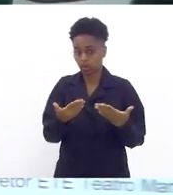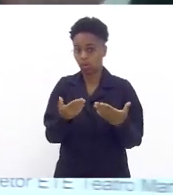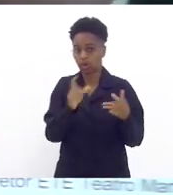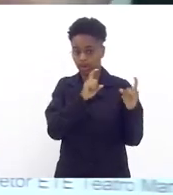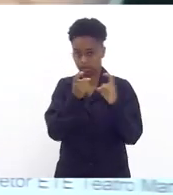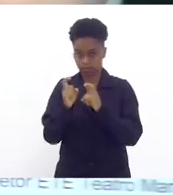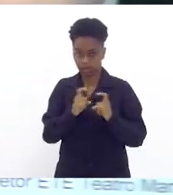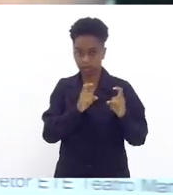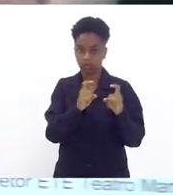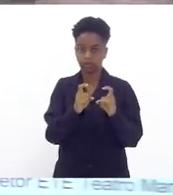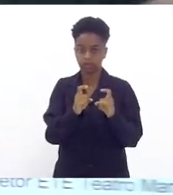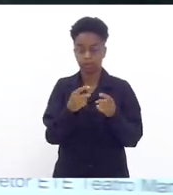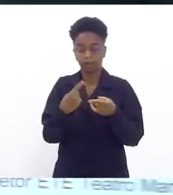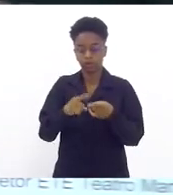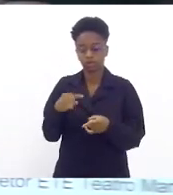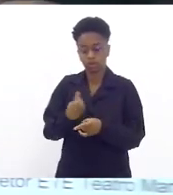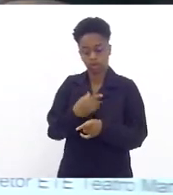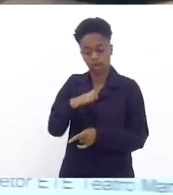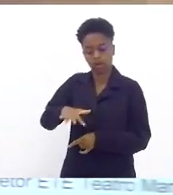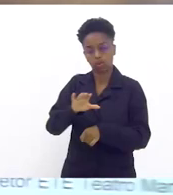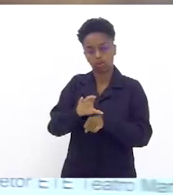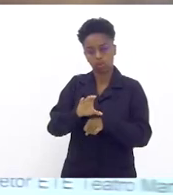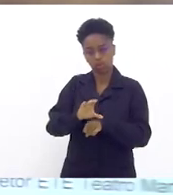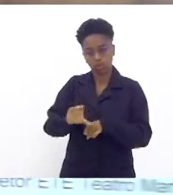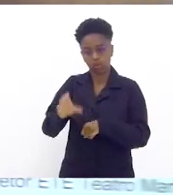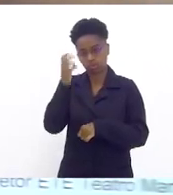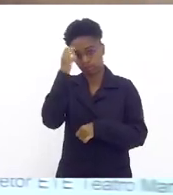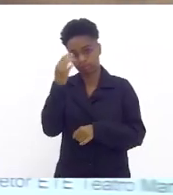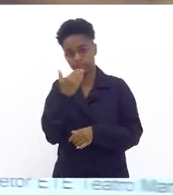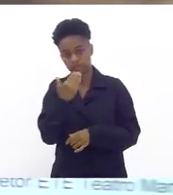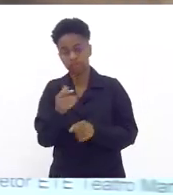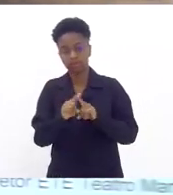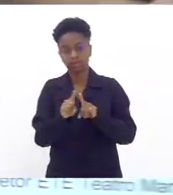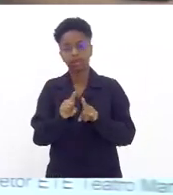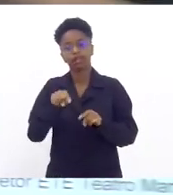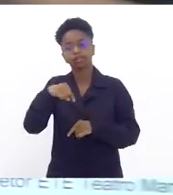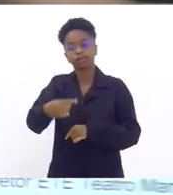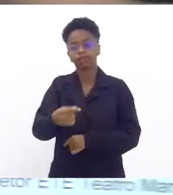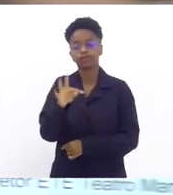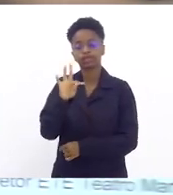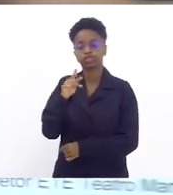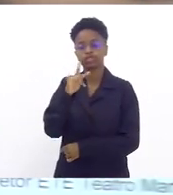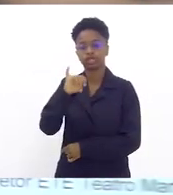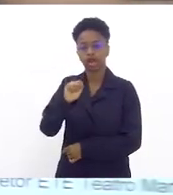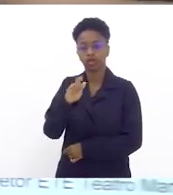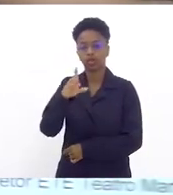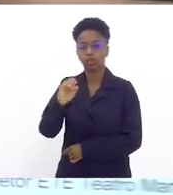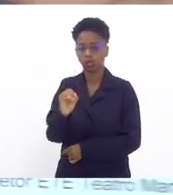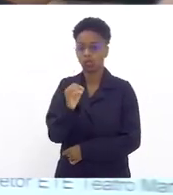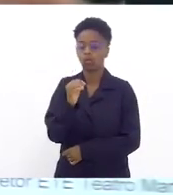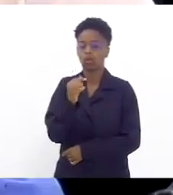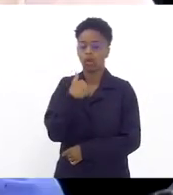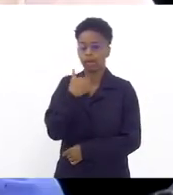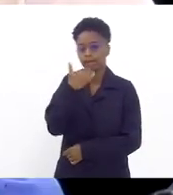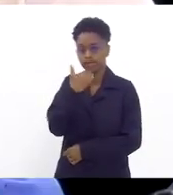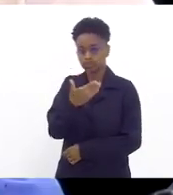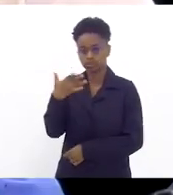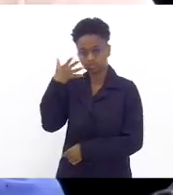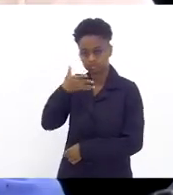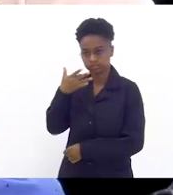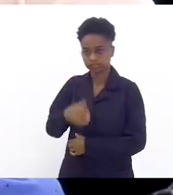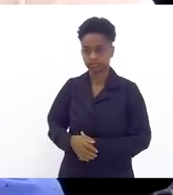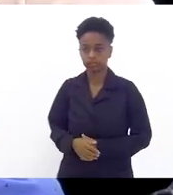puxada pela comissão de cultura e depois vou passar também para o deputado Tiago Gagliasso que é o vice-presidente da minha comissão de cultura e